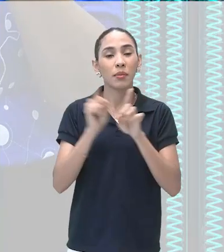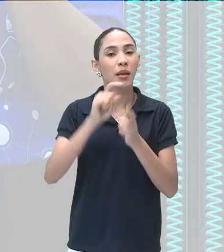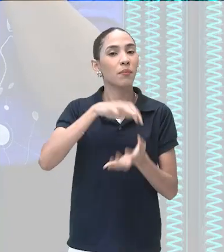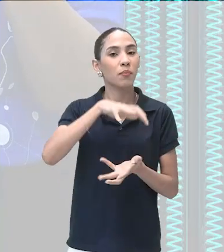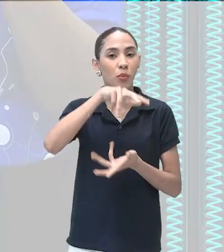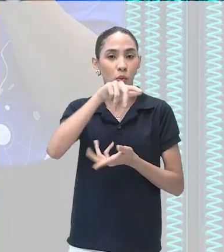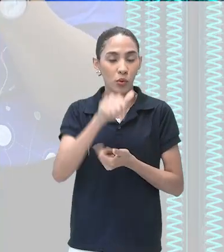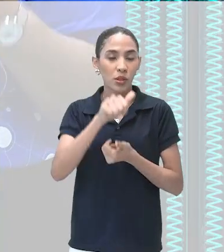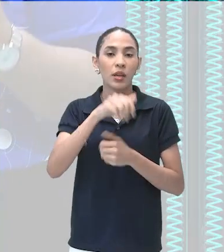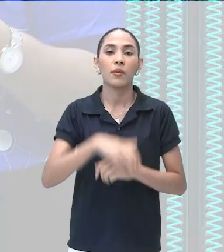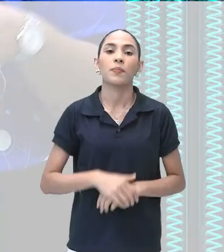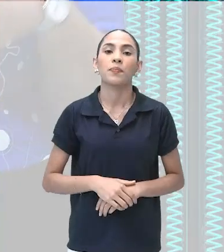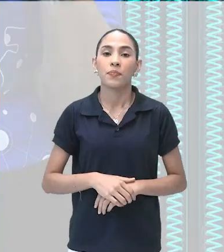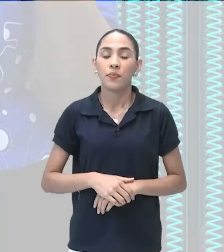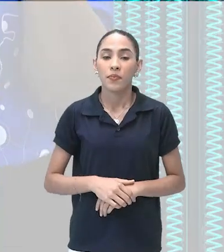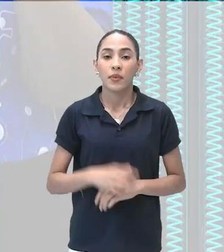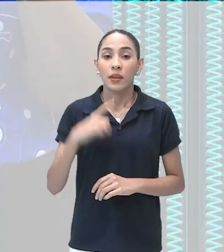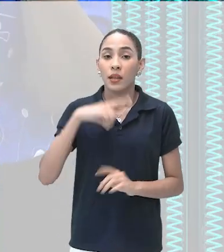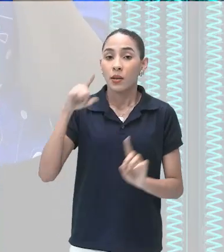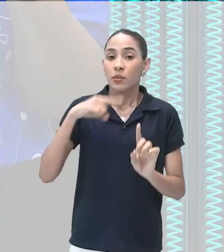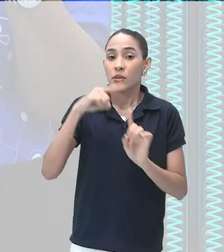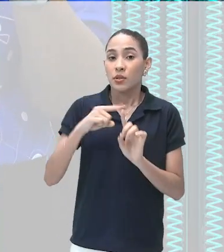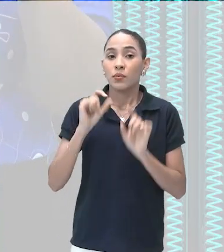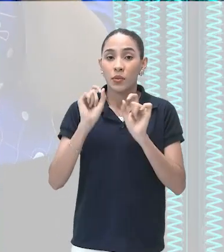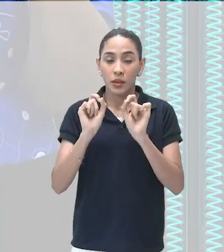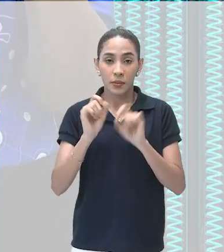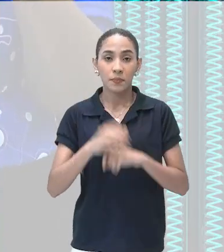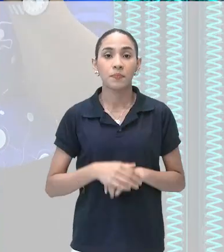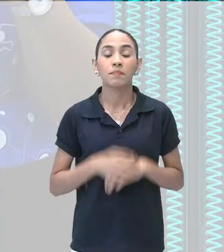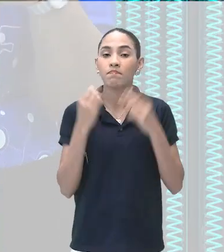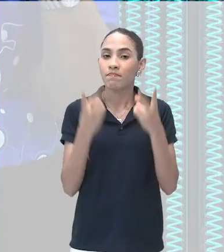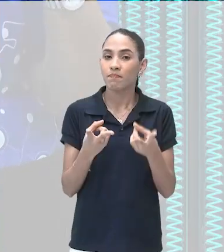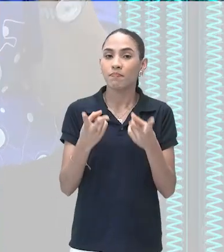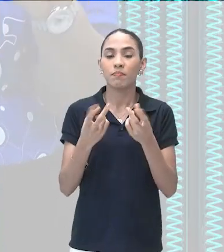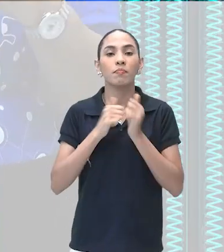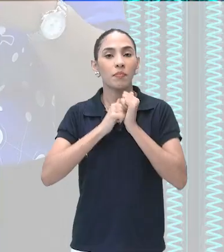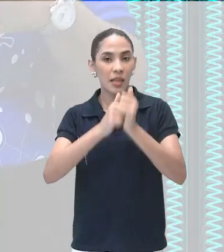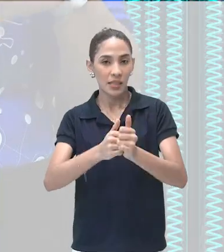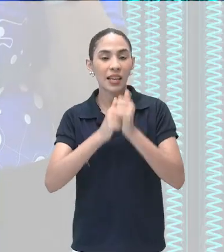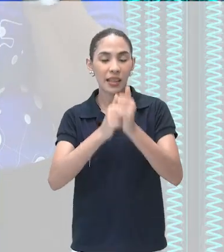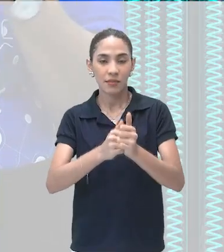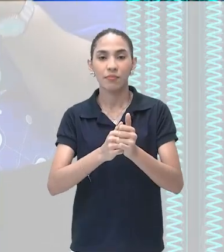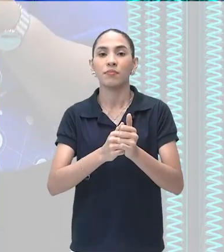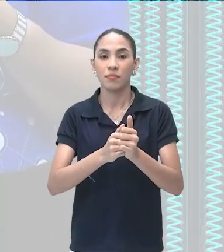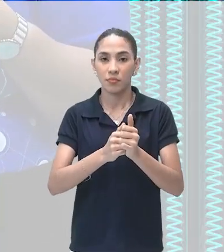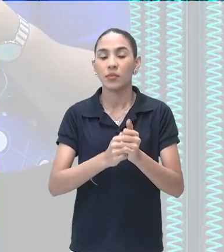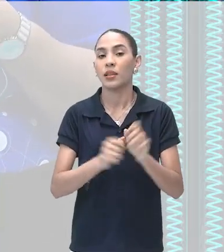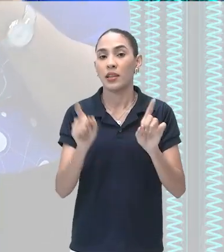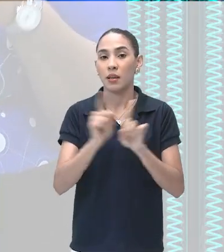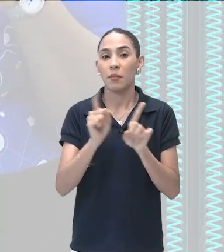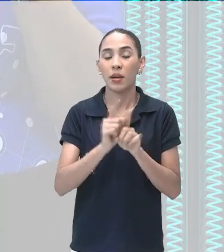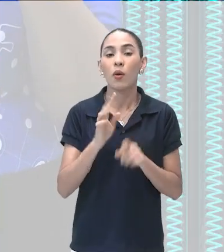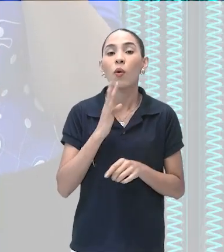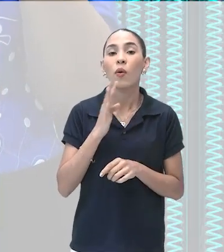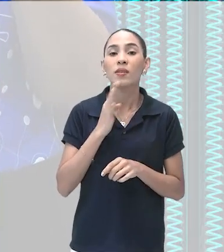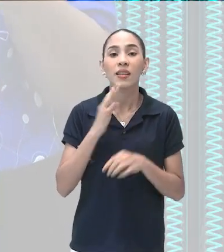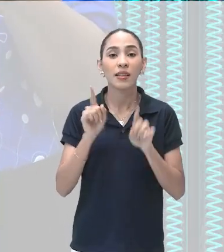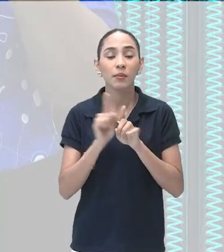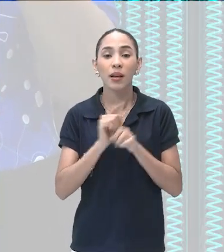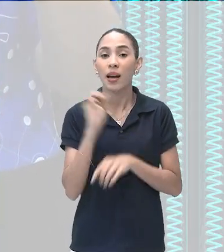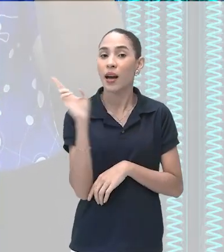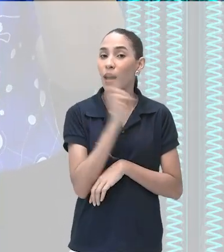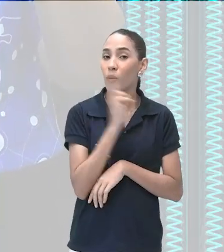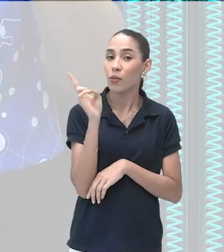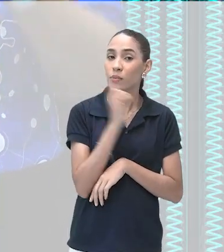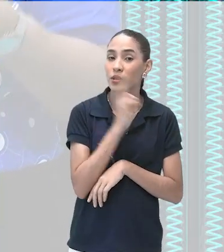mundial e que se busca, que é uma questão que se persegue desde então, né? O reconhecimento e a